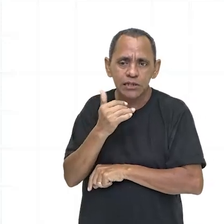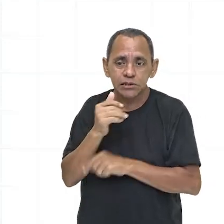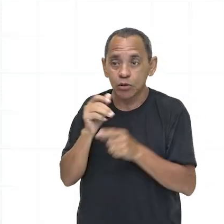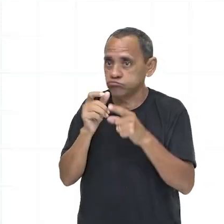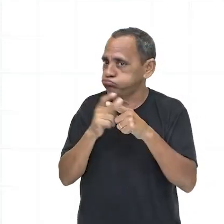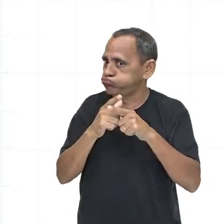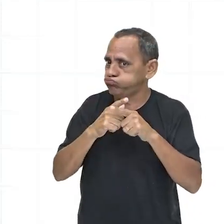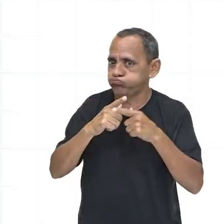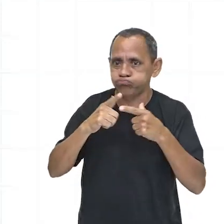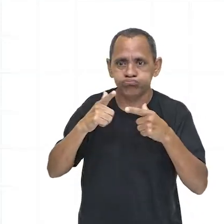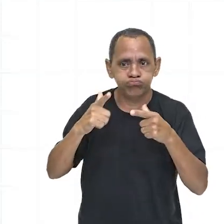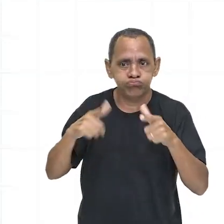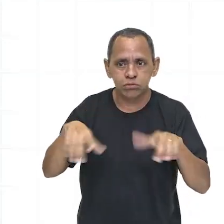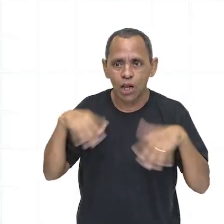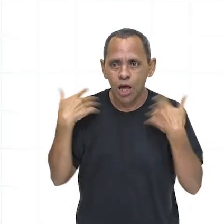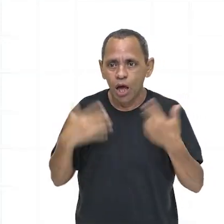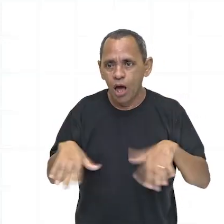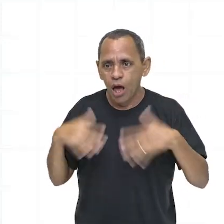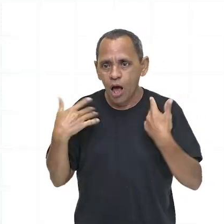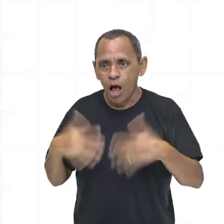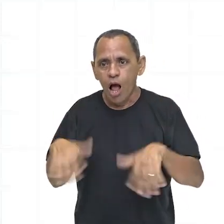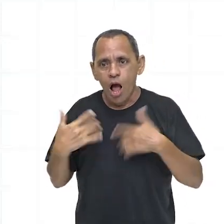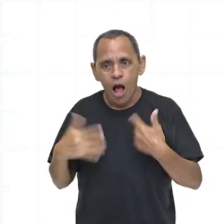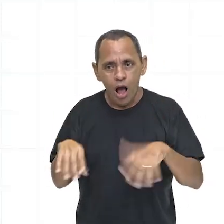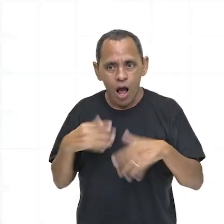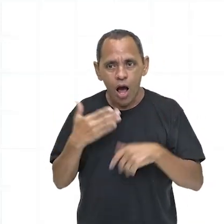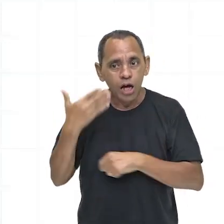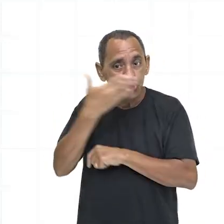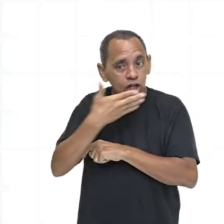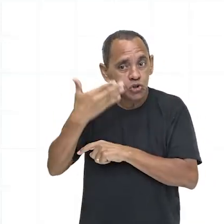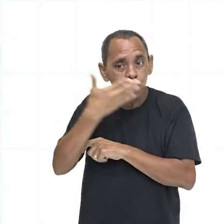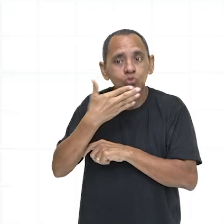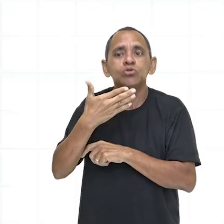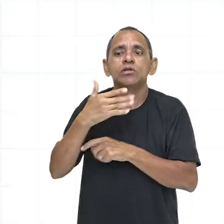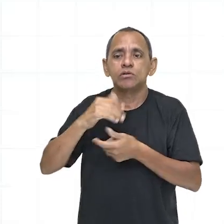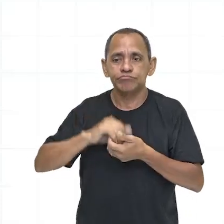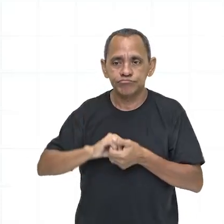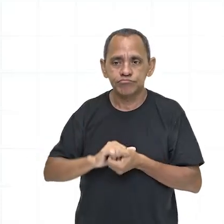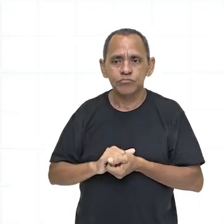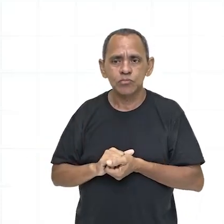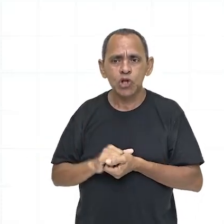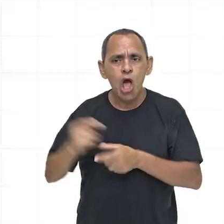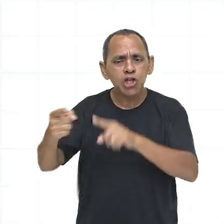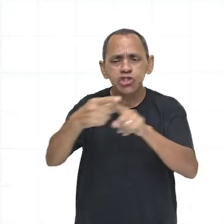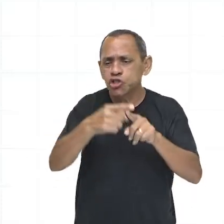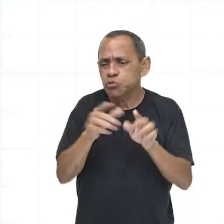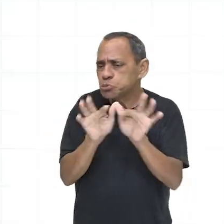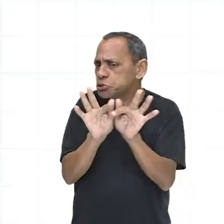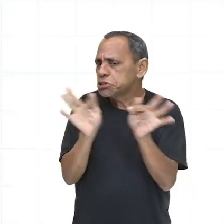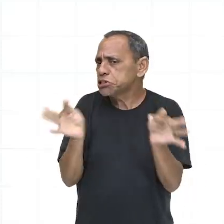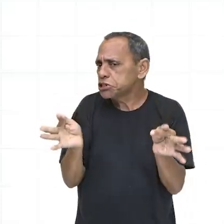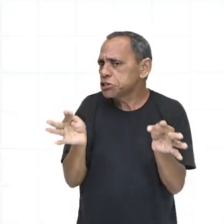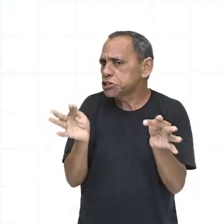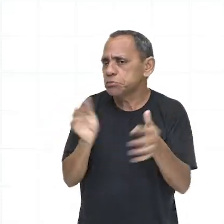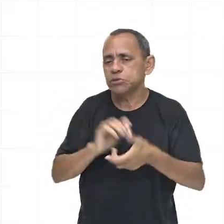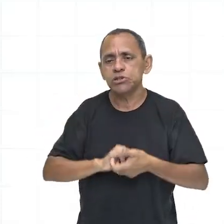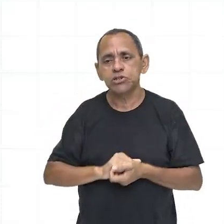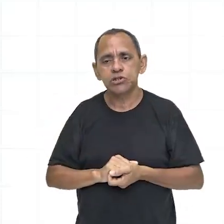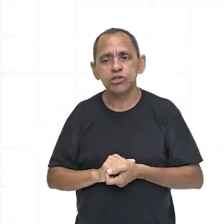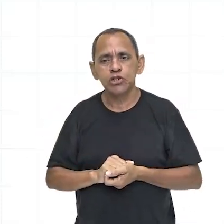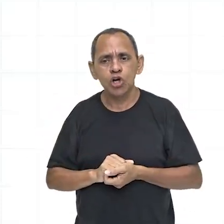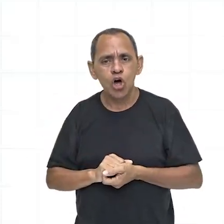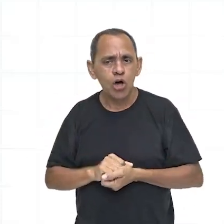tipo simples. Quais são os carboidratos do tipo simples? Aqueles que a gente encontra na forma